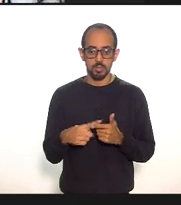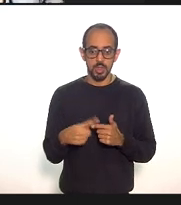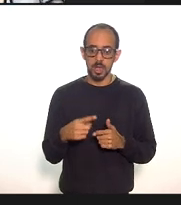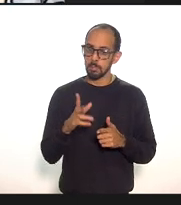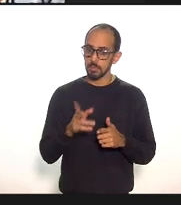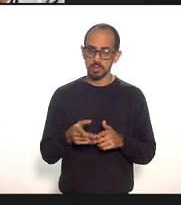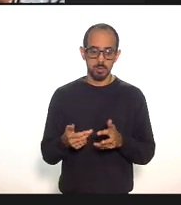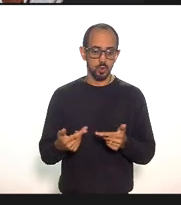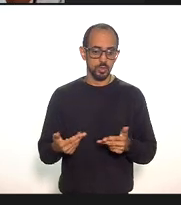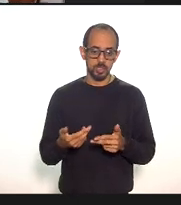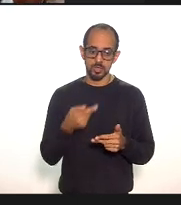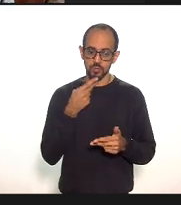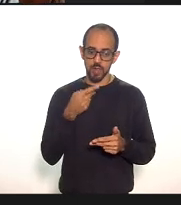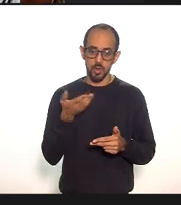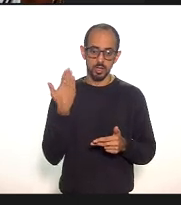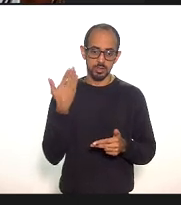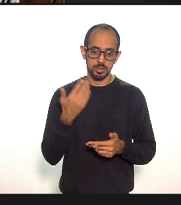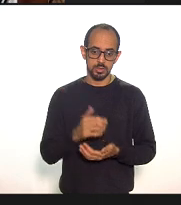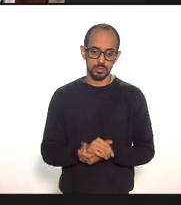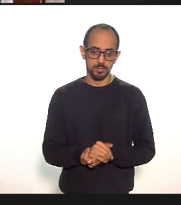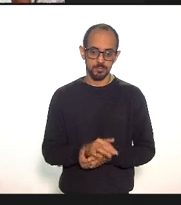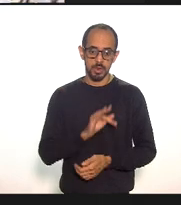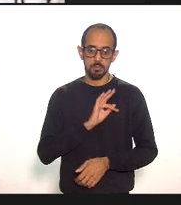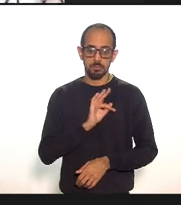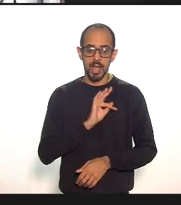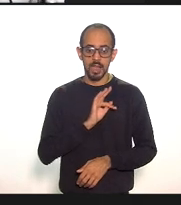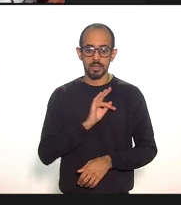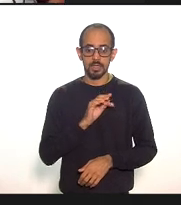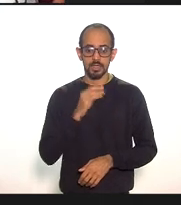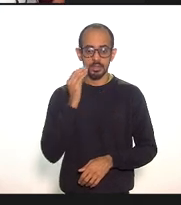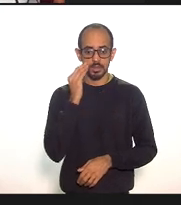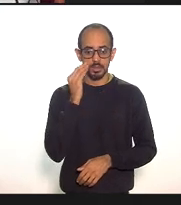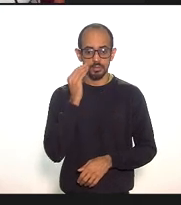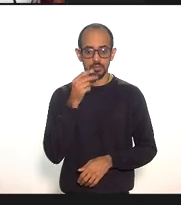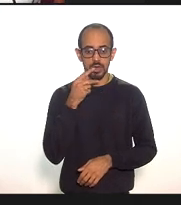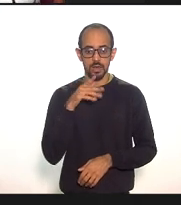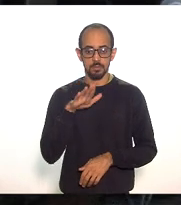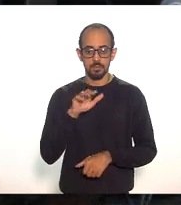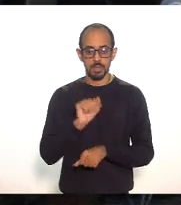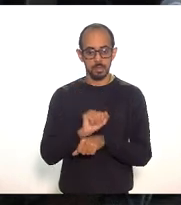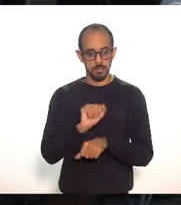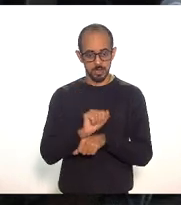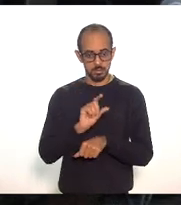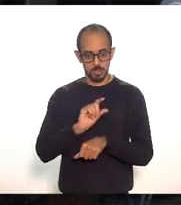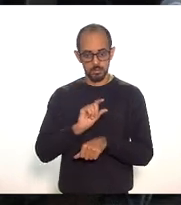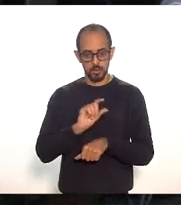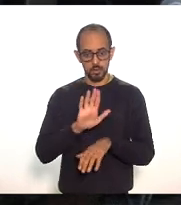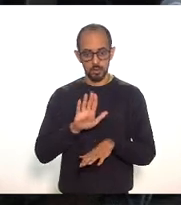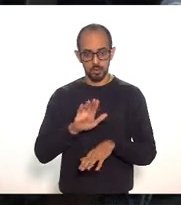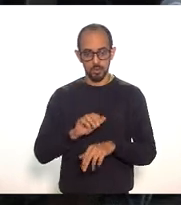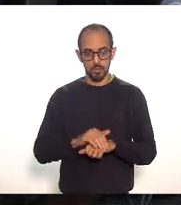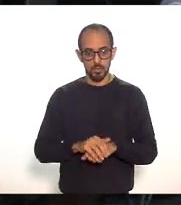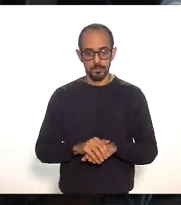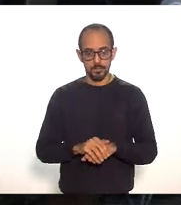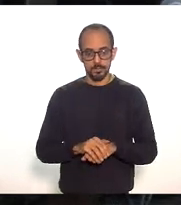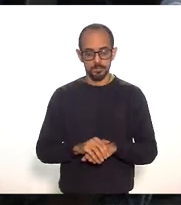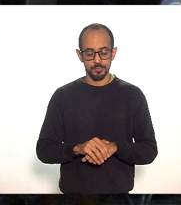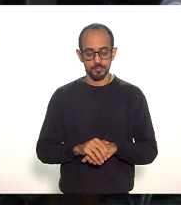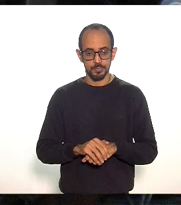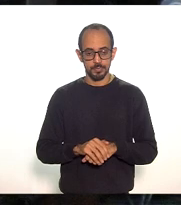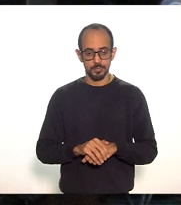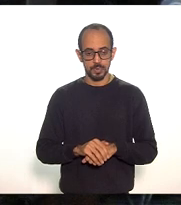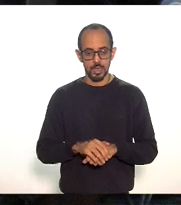atrás. Presidente, Marta Rocha. Não, deixa eu dizer o que estava combinado lá e o que